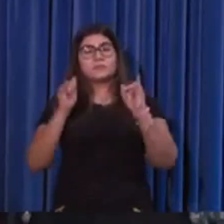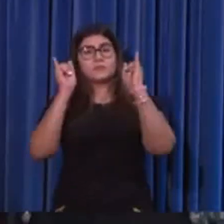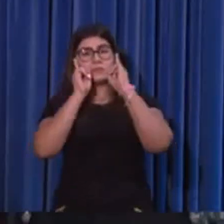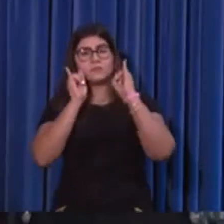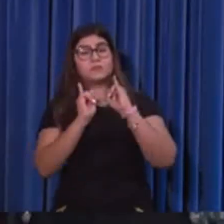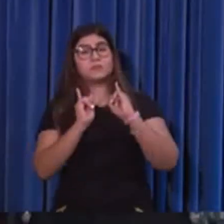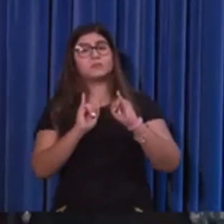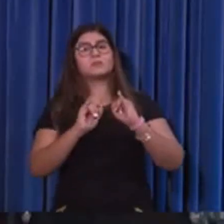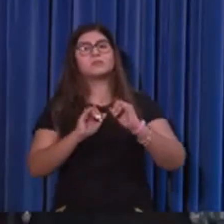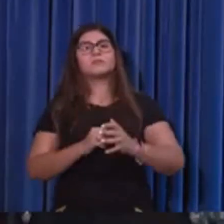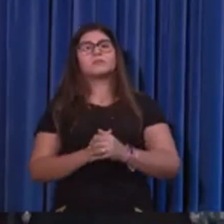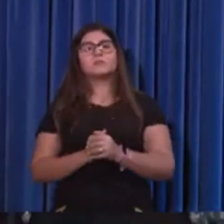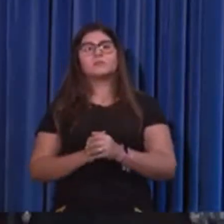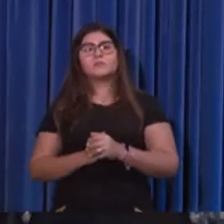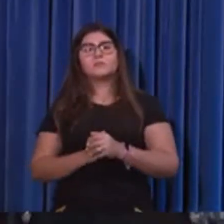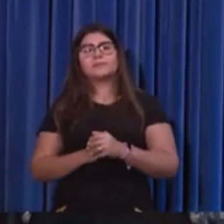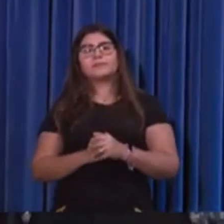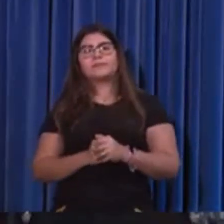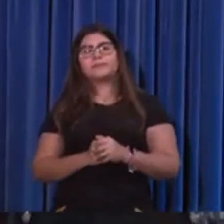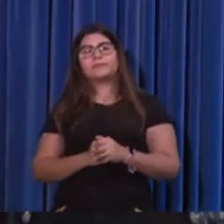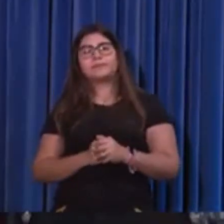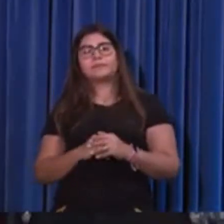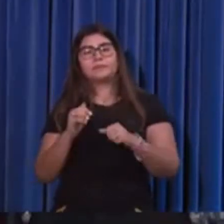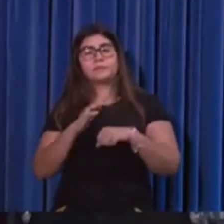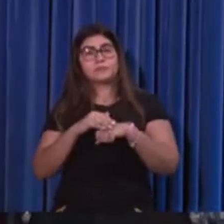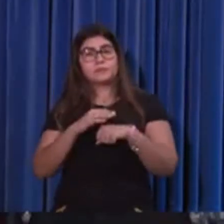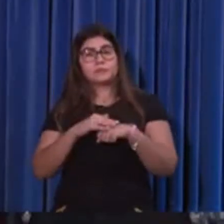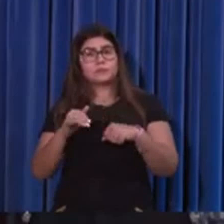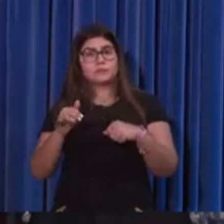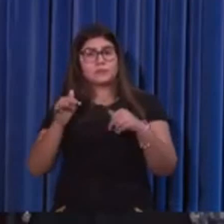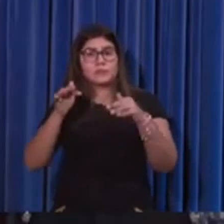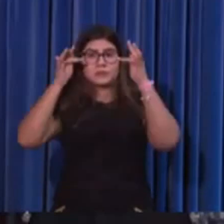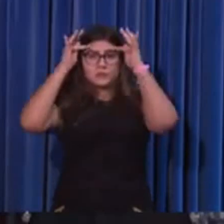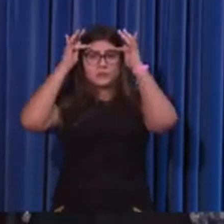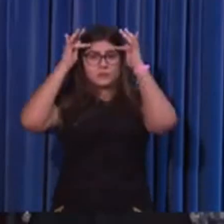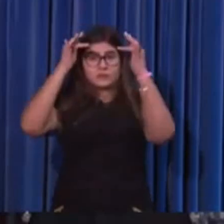idolatria e o chamado à fidelidade no casamento e nas